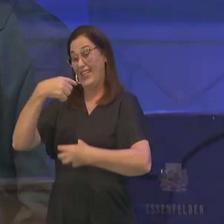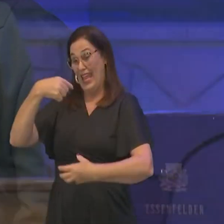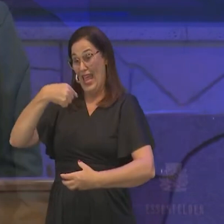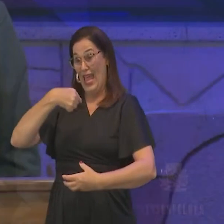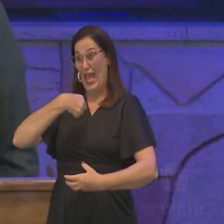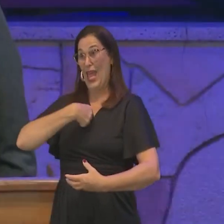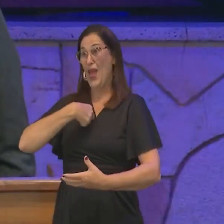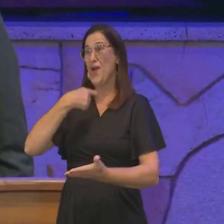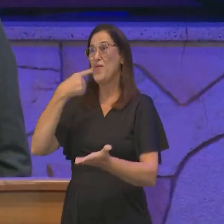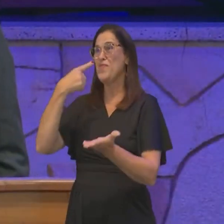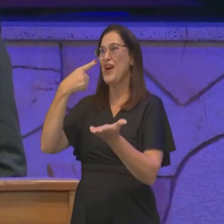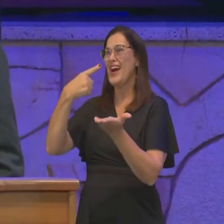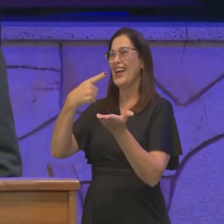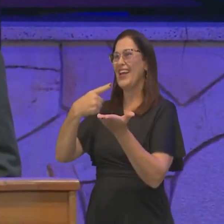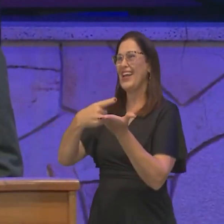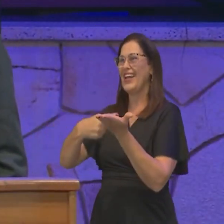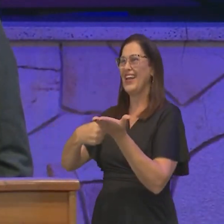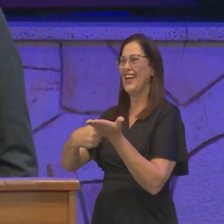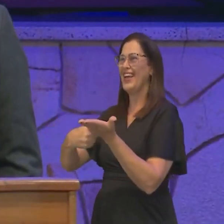gozarei. Eu